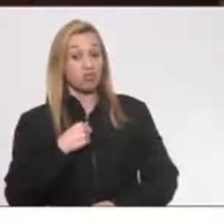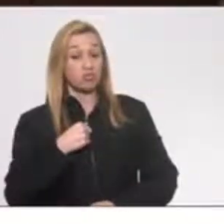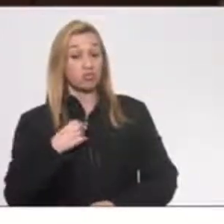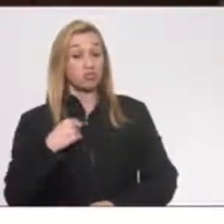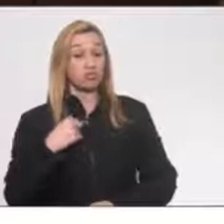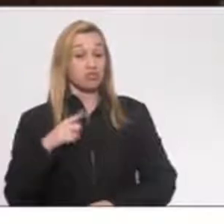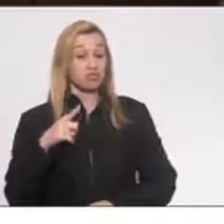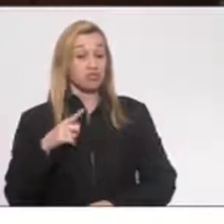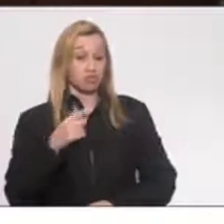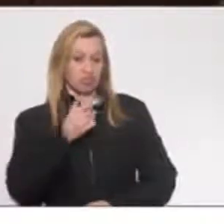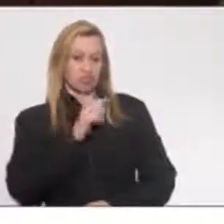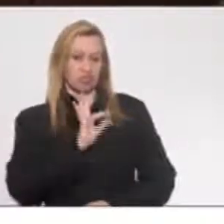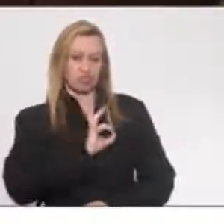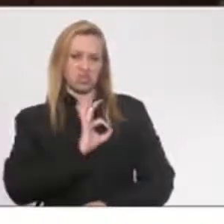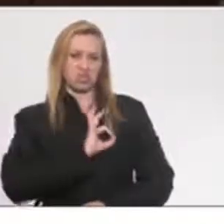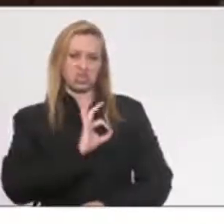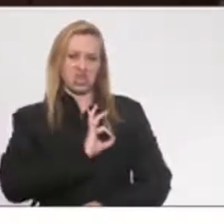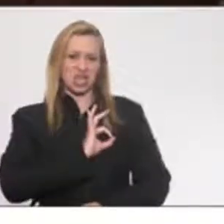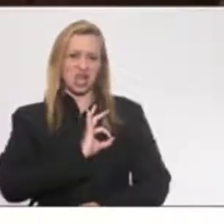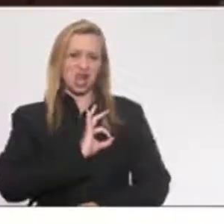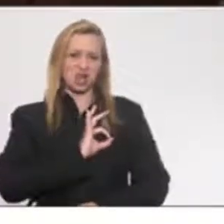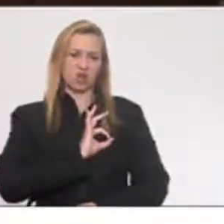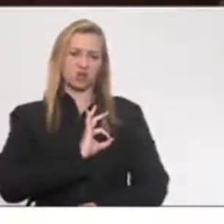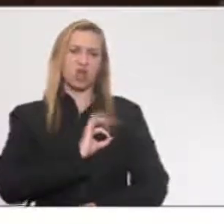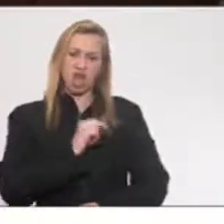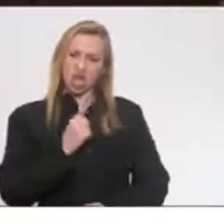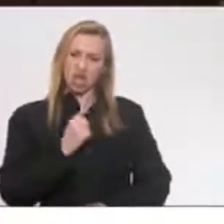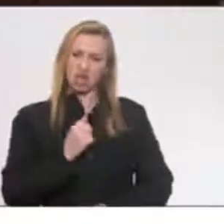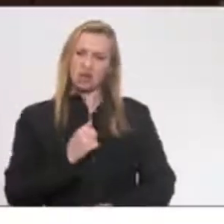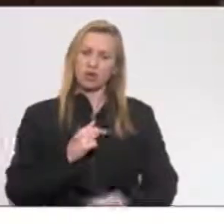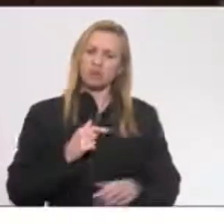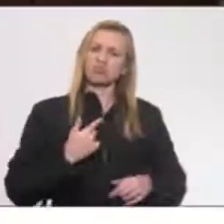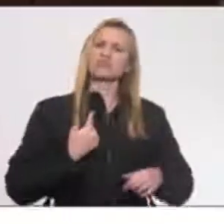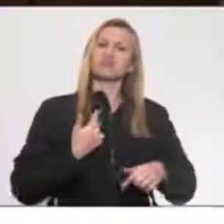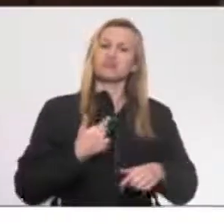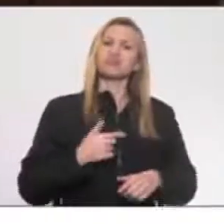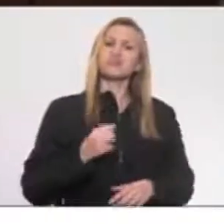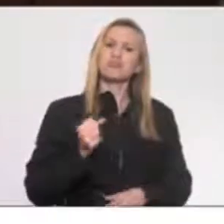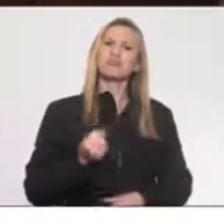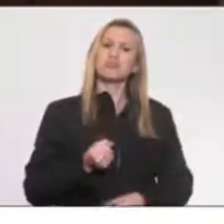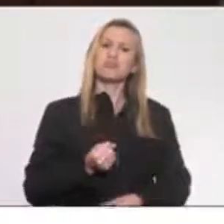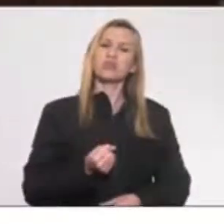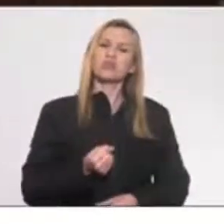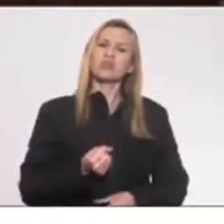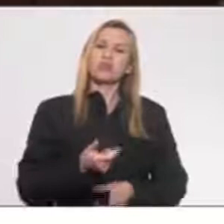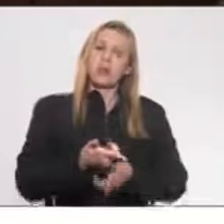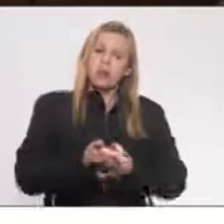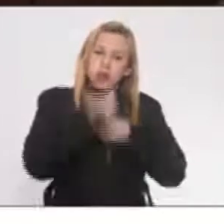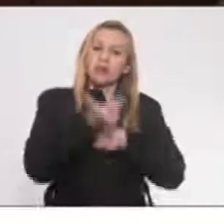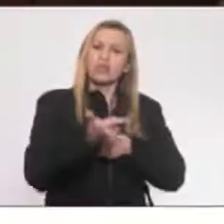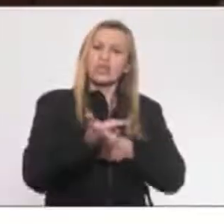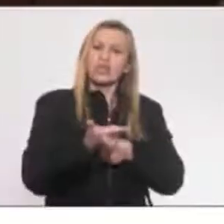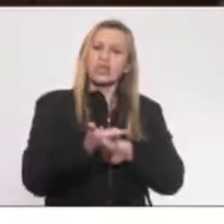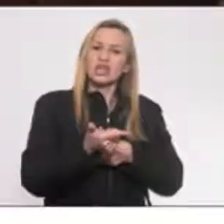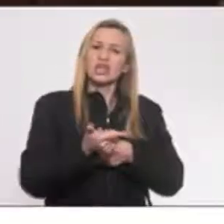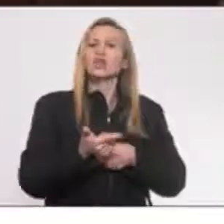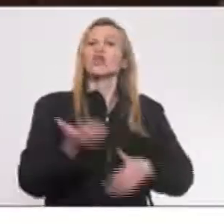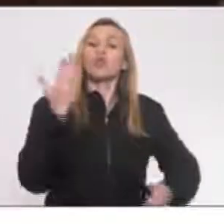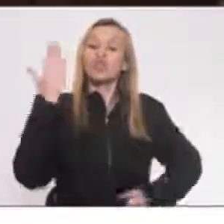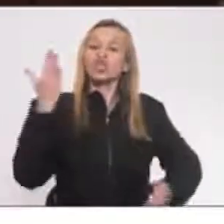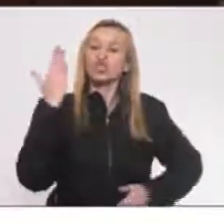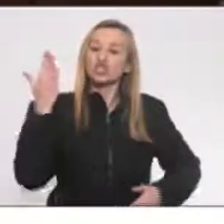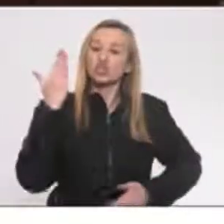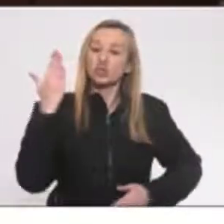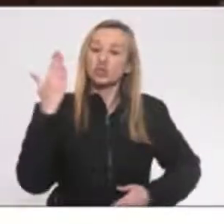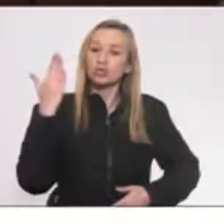hesitaria num só momento em atingir o marginal, o vagabundo que feriu a faca mortalmente aquele